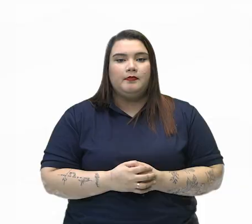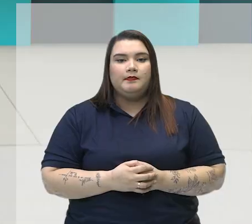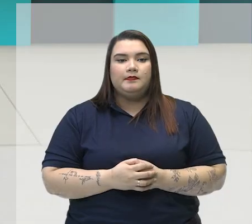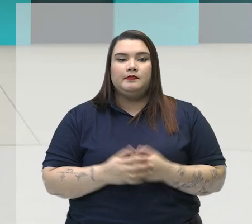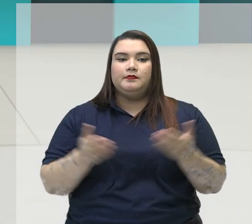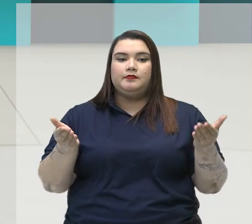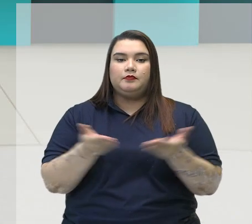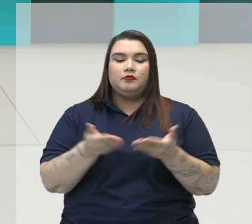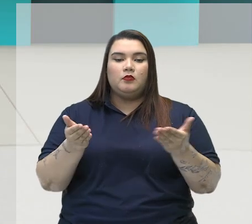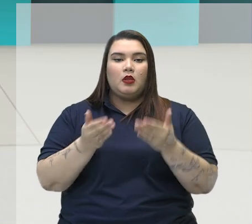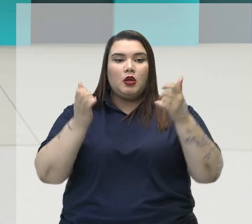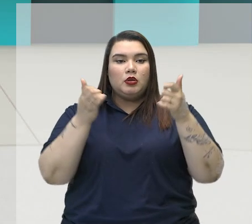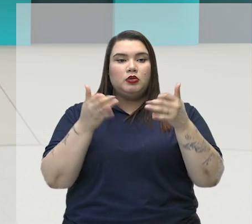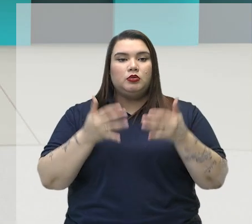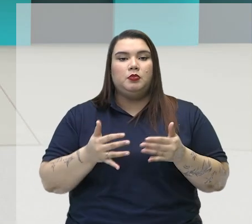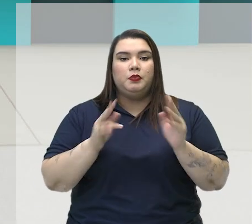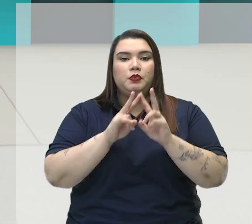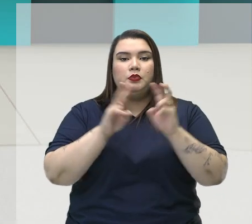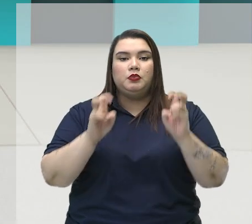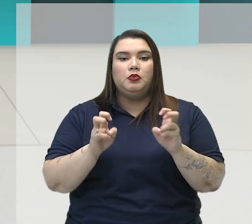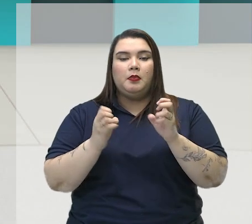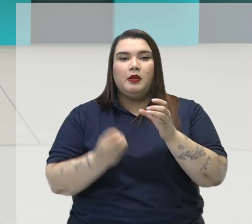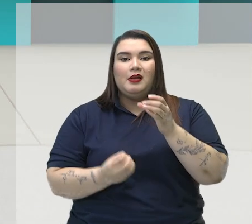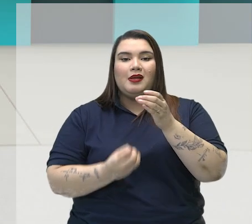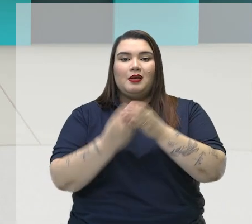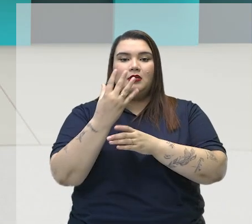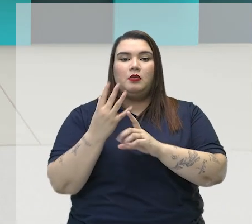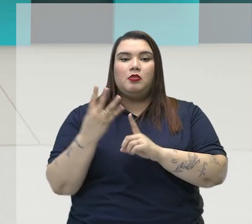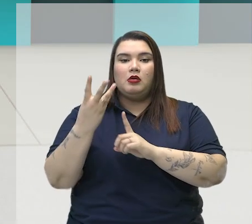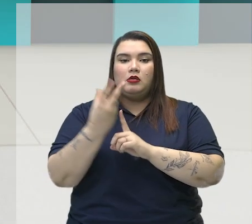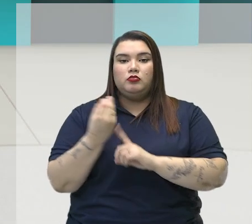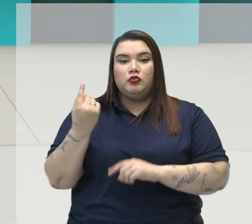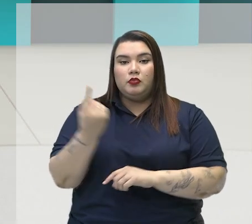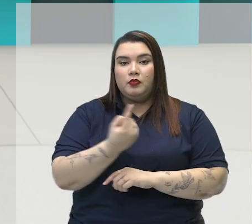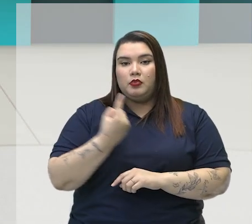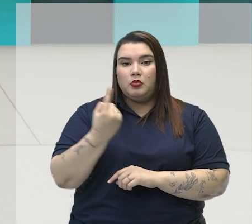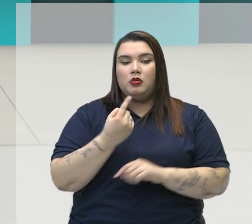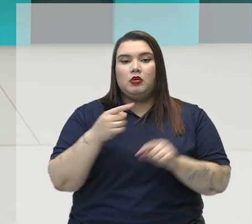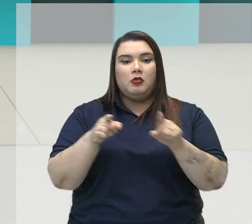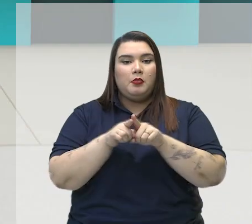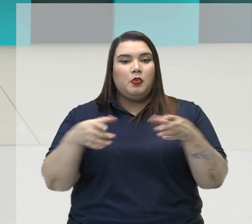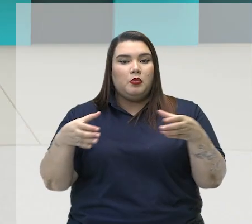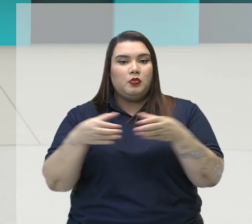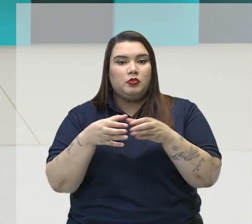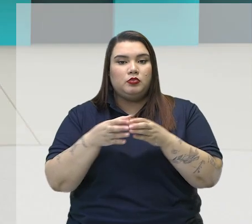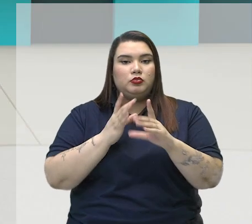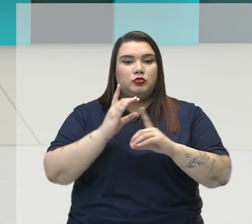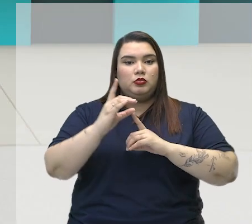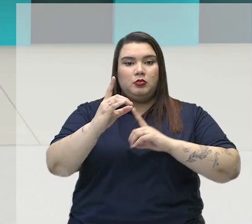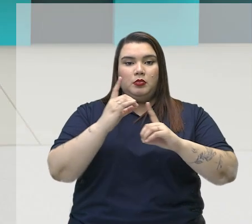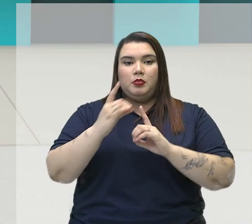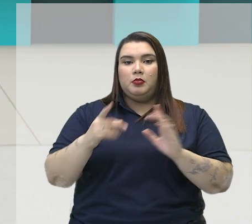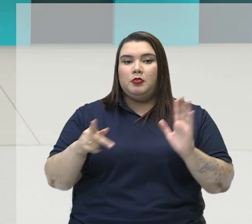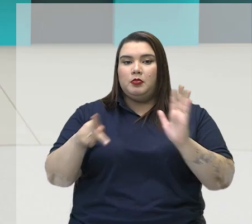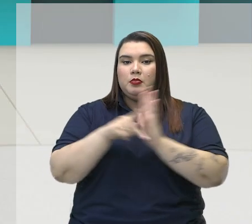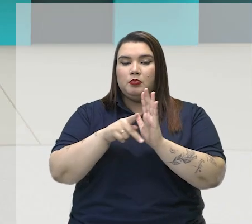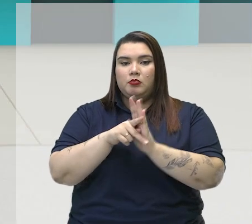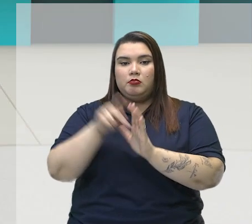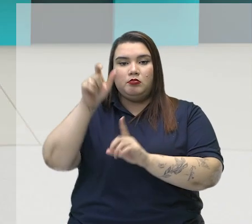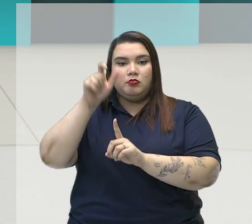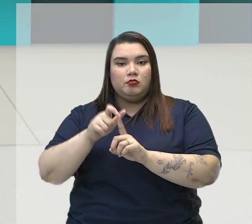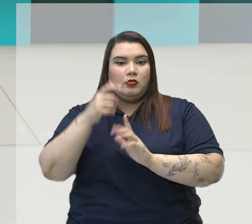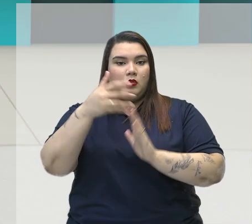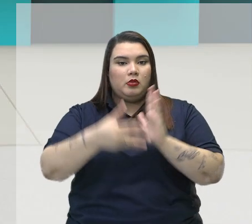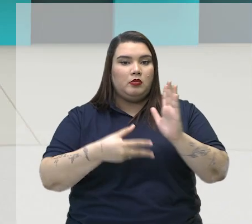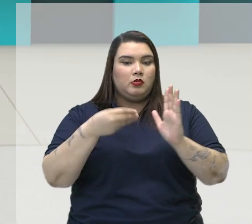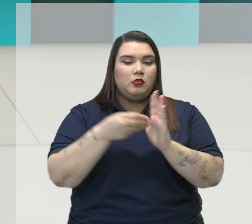real. Vamos agora falar sobre as criações artísticas individuais e coletivas no diálogo